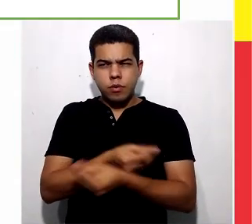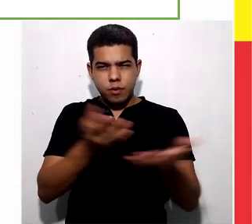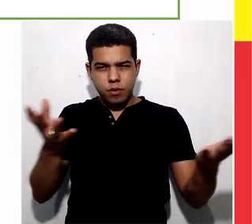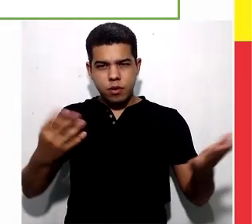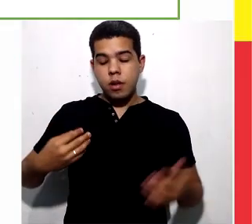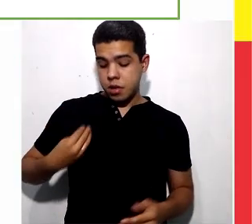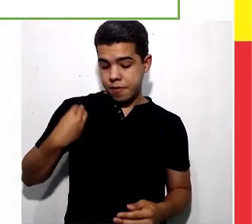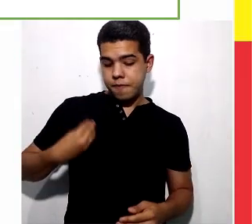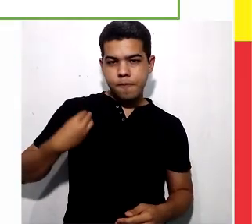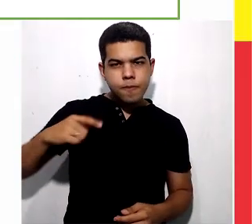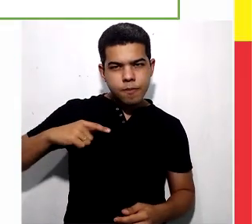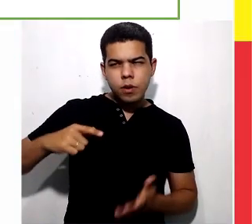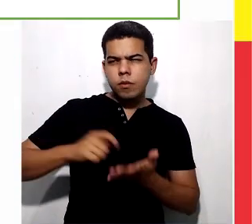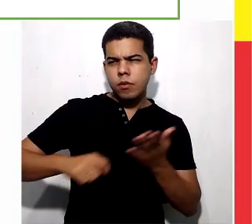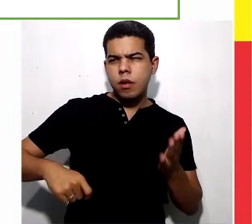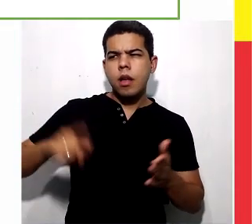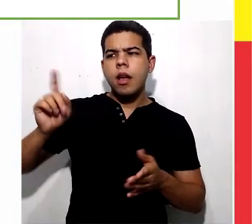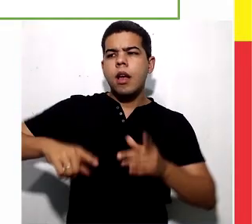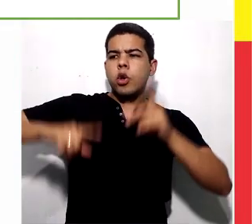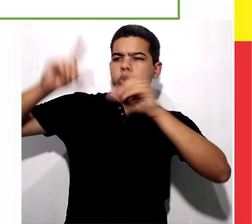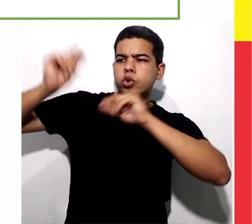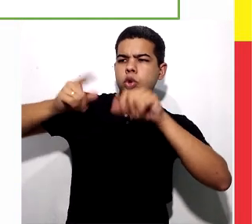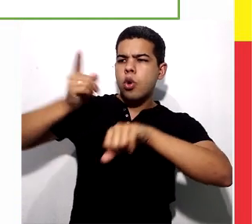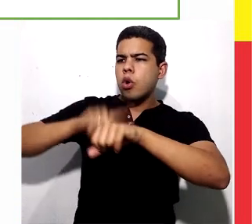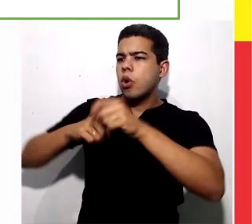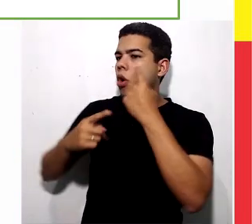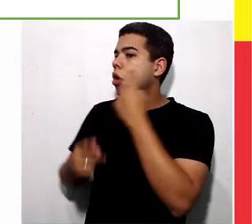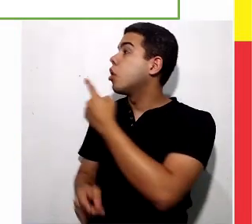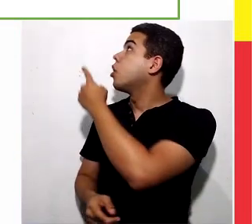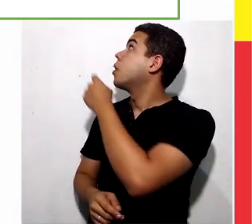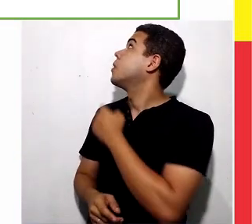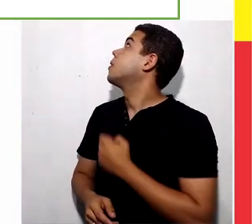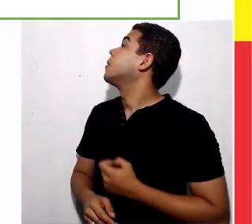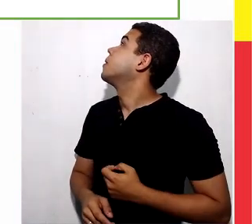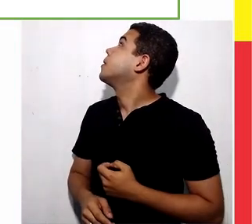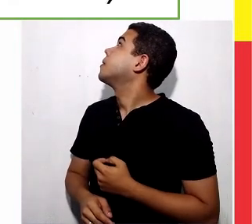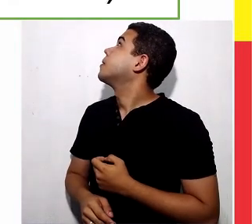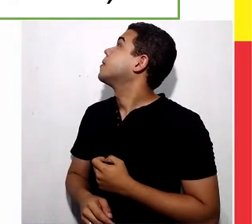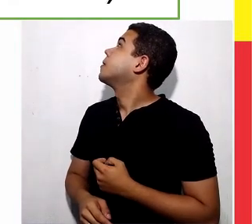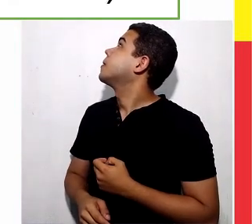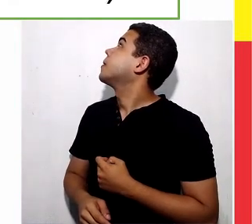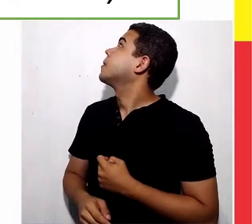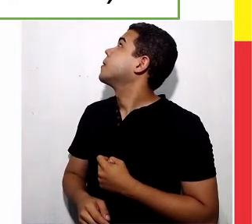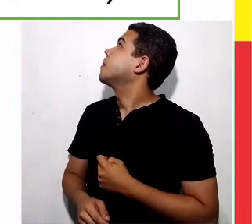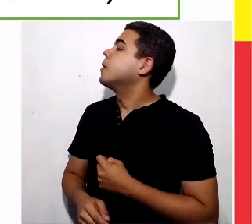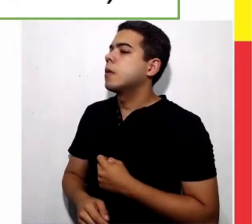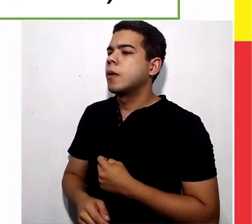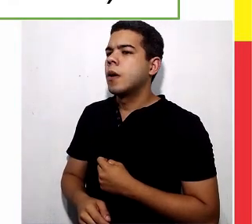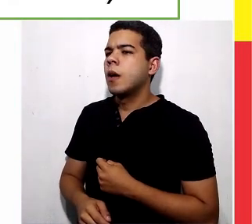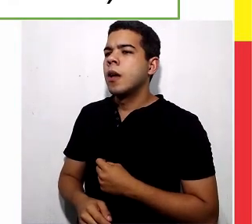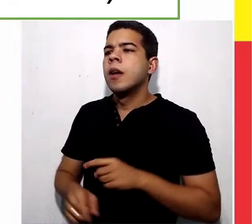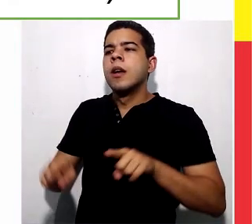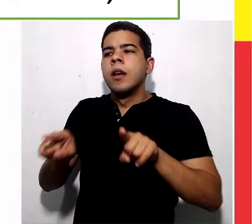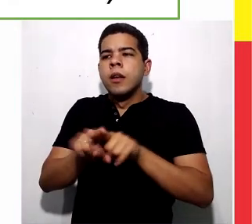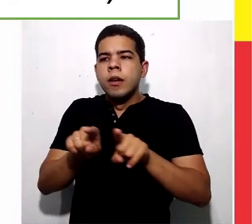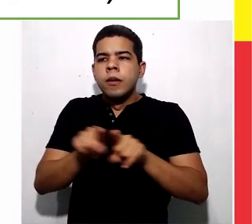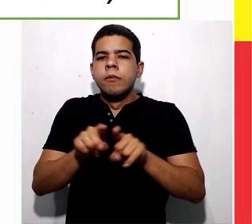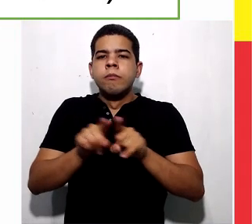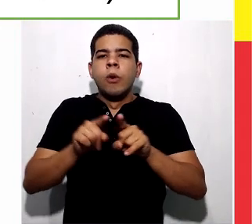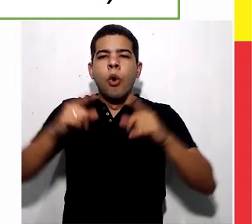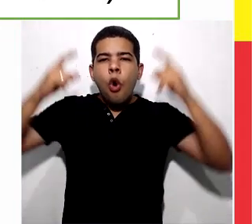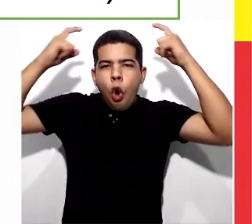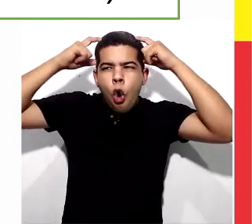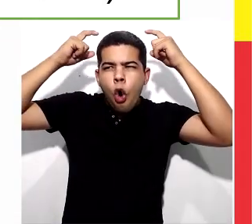vida, A Hora da Estrela, de 77. Veja só aqui, pode ler. O Urso de Prata, né, de Berlim. A